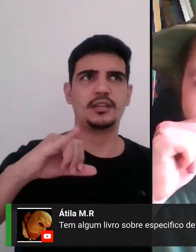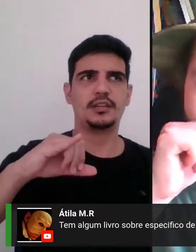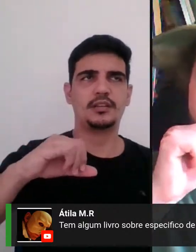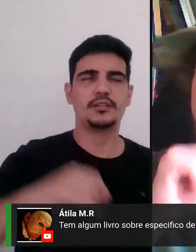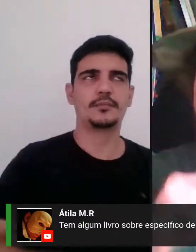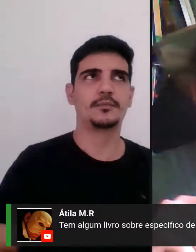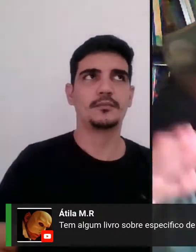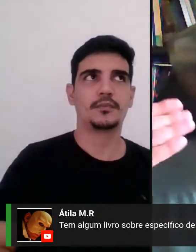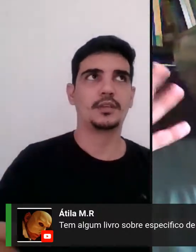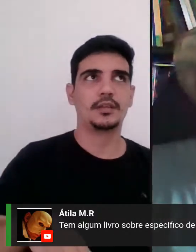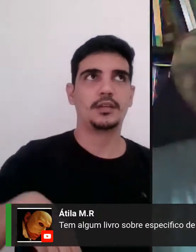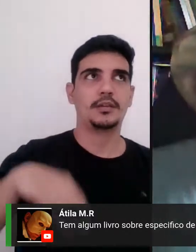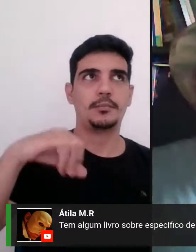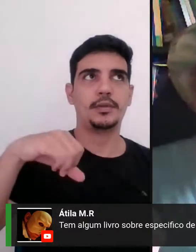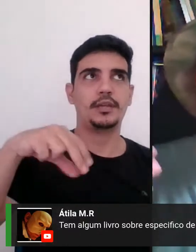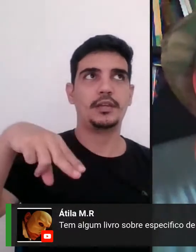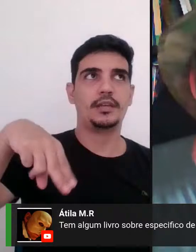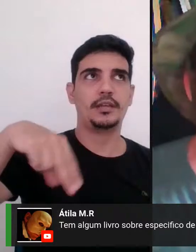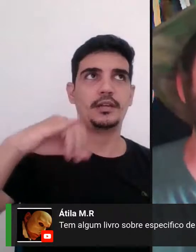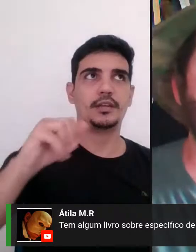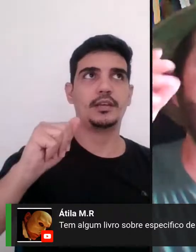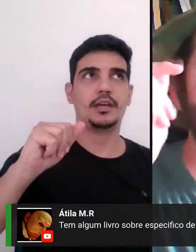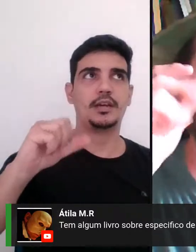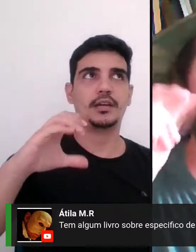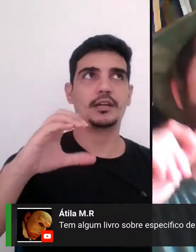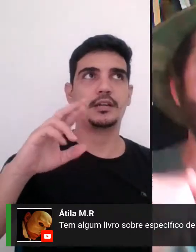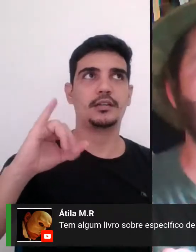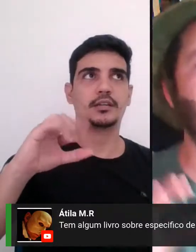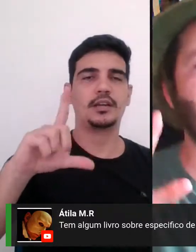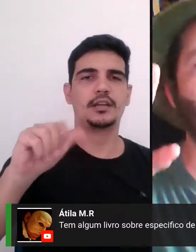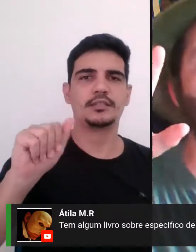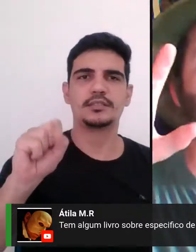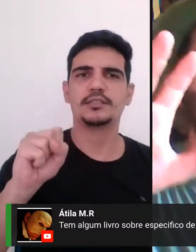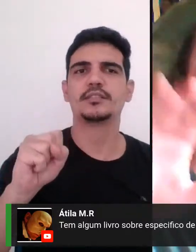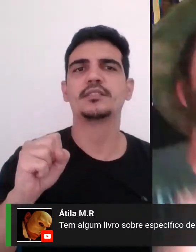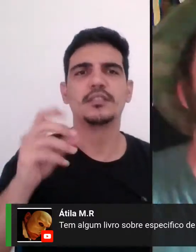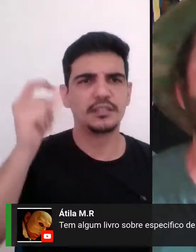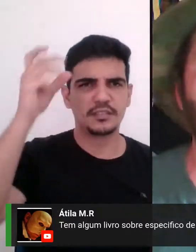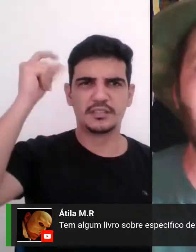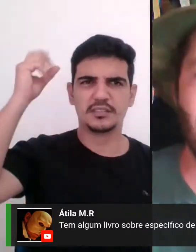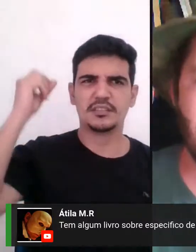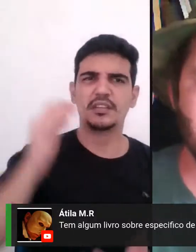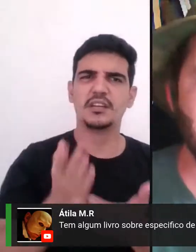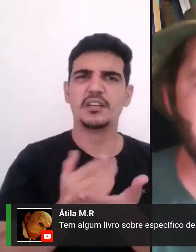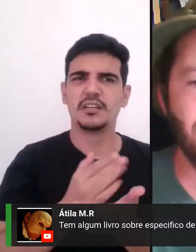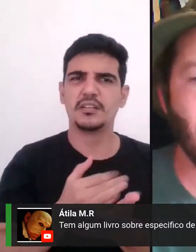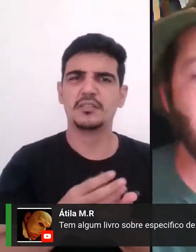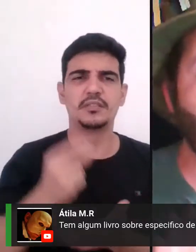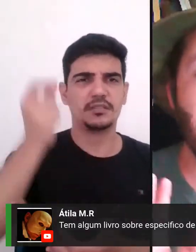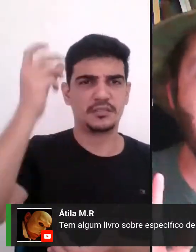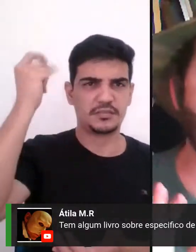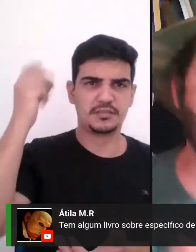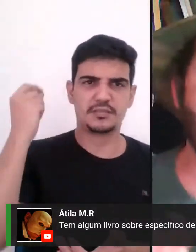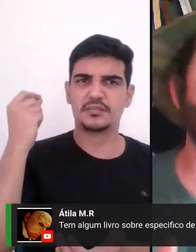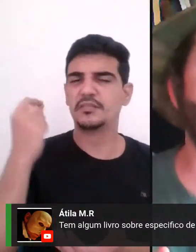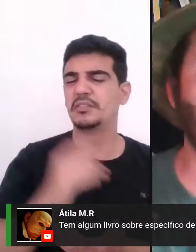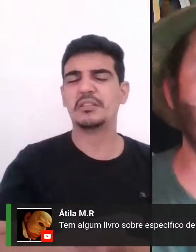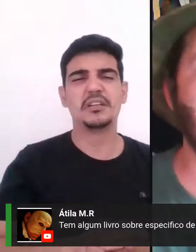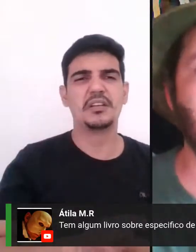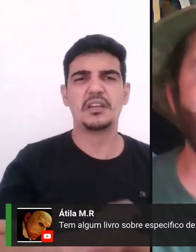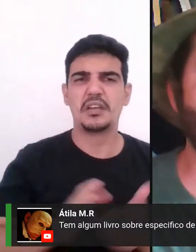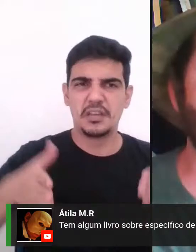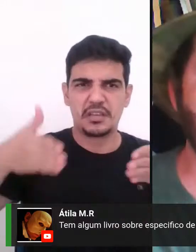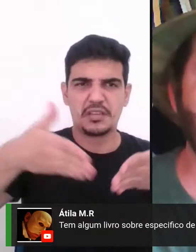Miriápodas. Eu tenho o Xerox sobre lacraias, isso é muito antigo, mas não tenho um livro específico sobre lacraias. Tá? Não conheço, principalmente